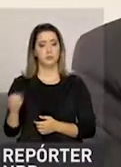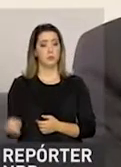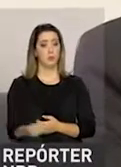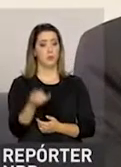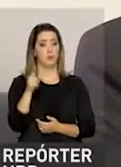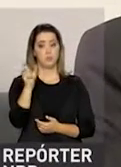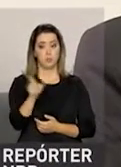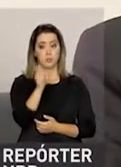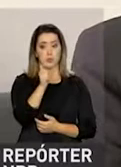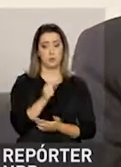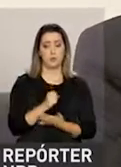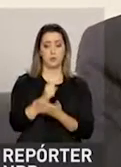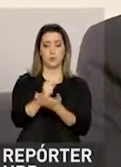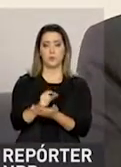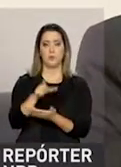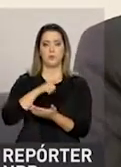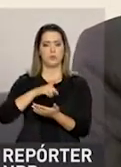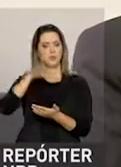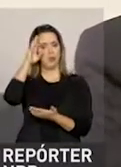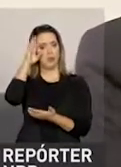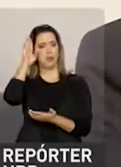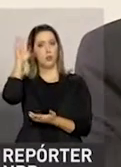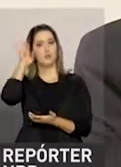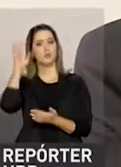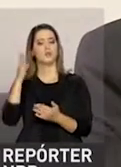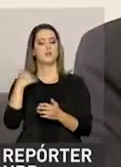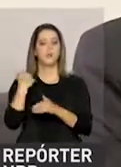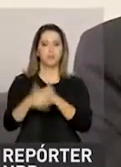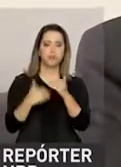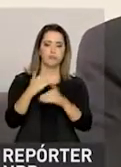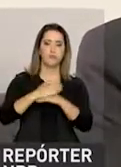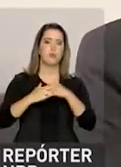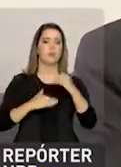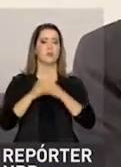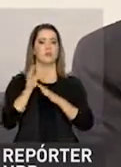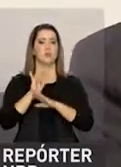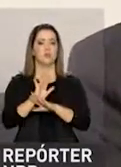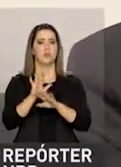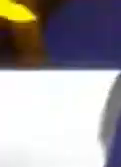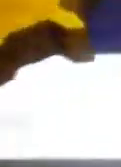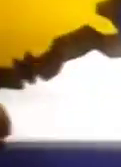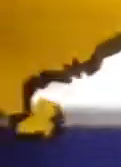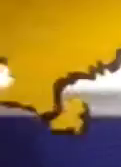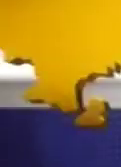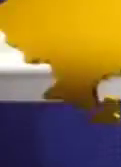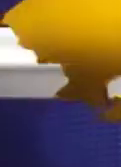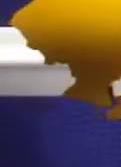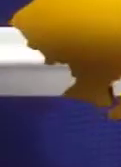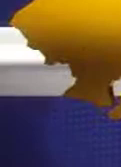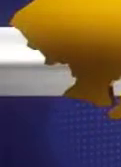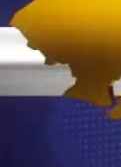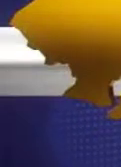estudantes né de ter uma carreira de ter uma formação e contribuir para a família por país